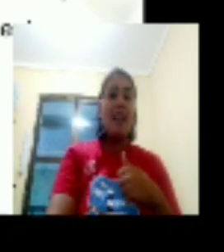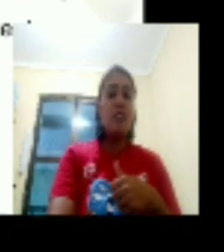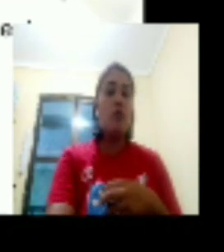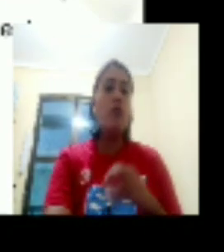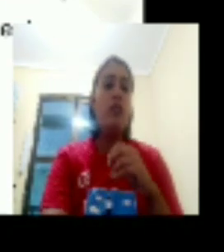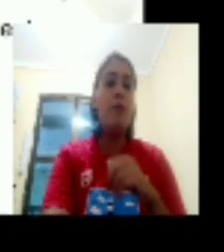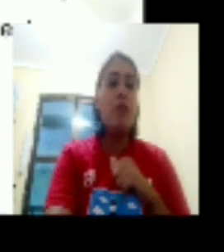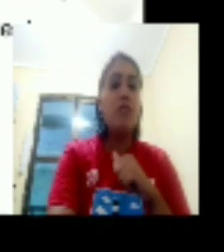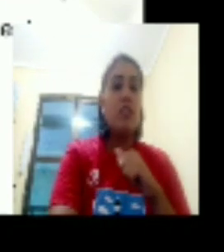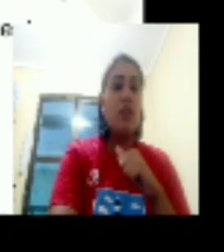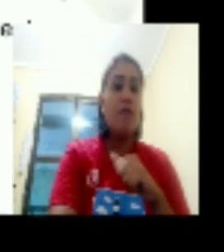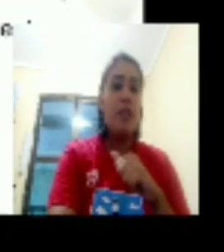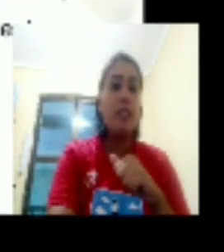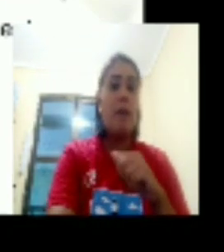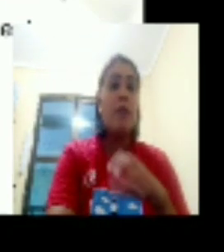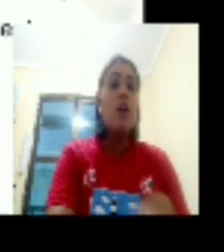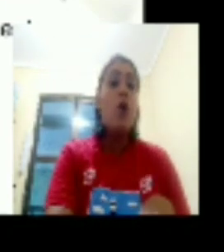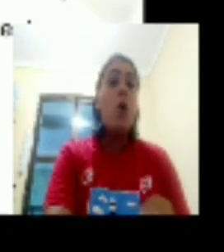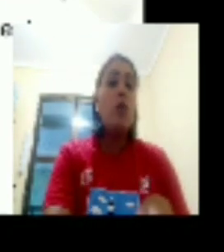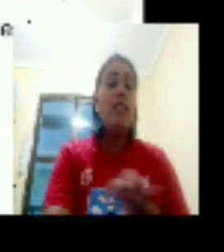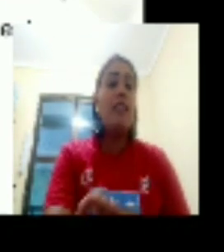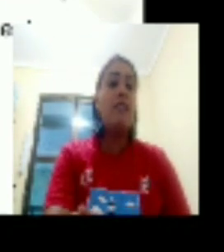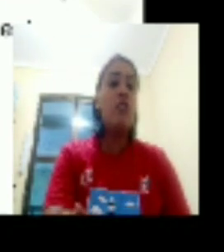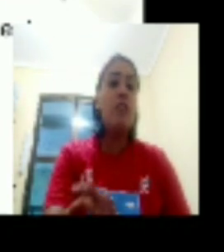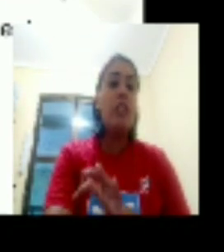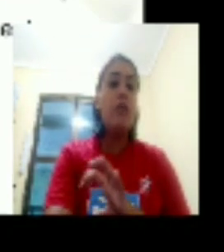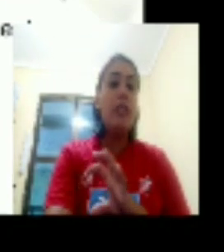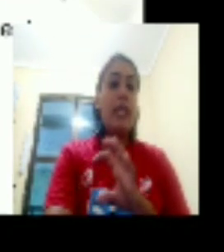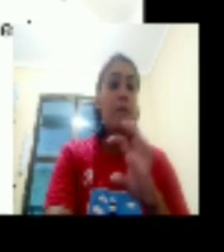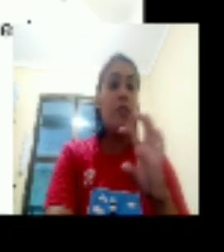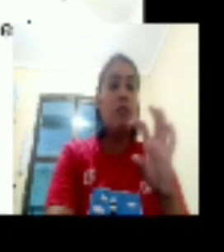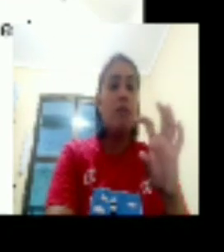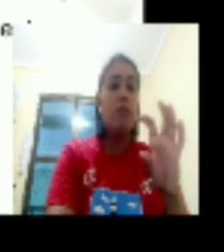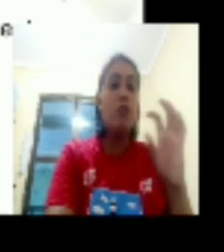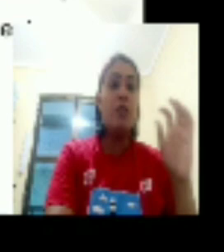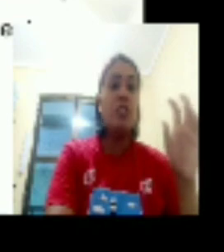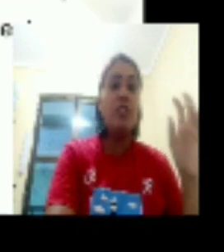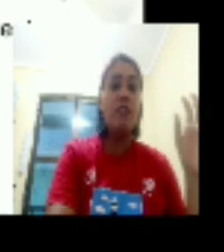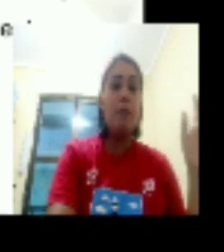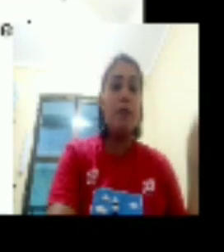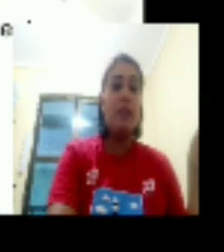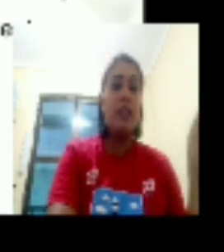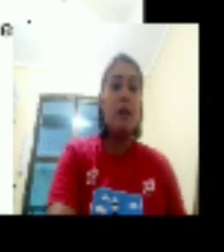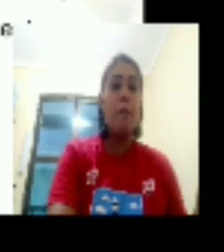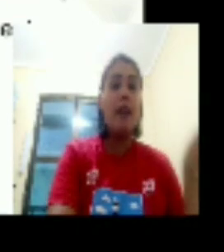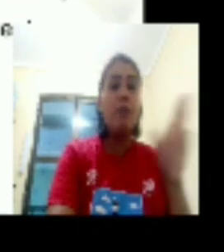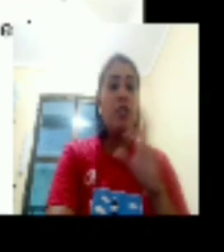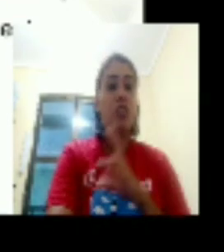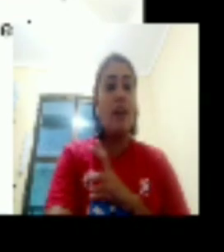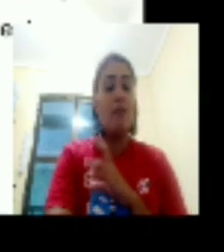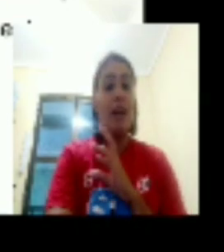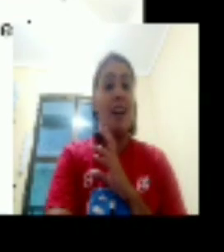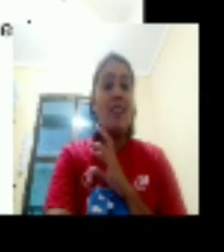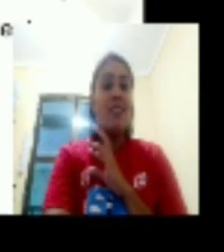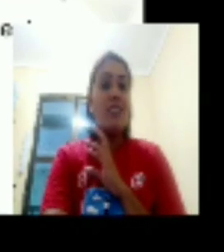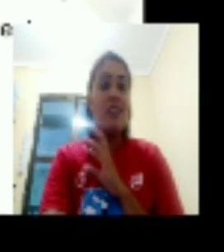de março de 1990, onde ele transferiu o INEPS do Ministério da Previdência para